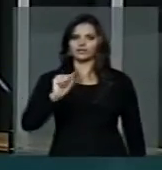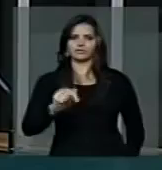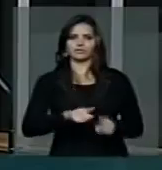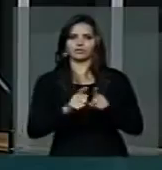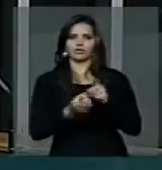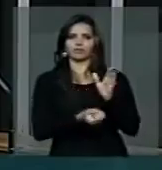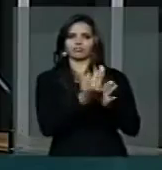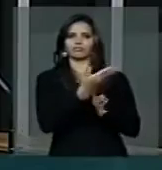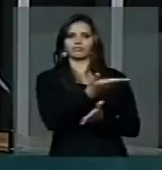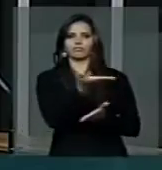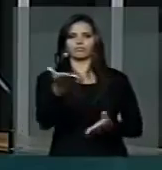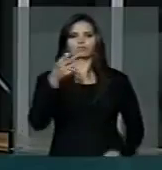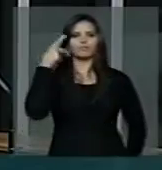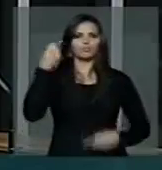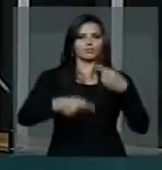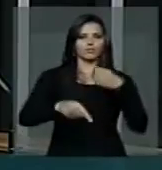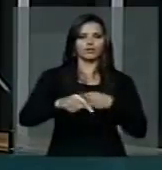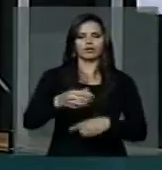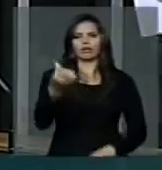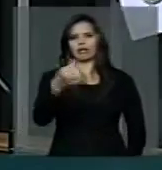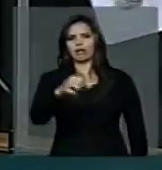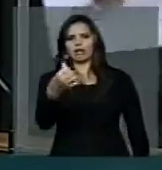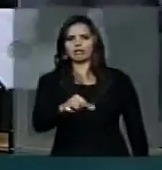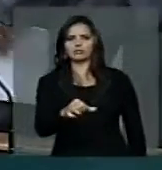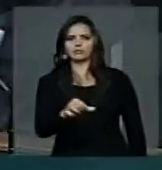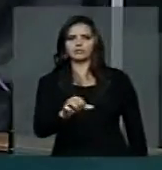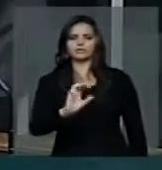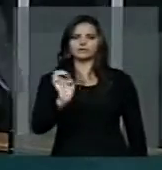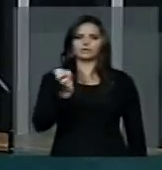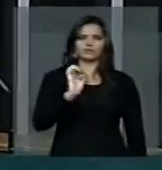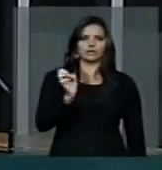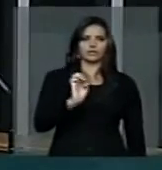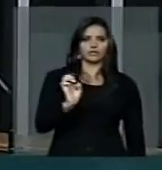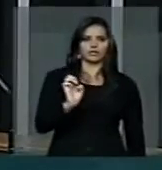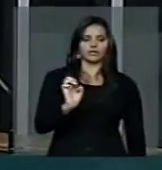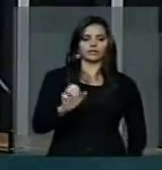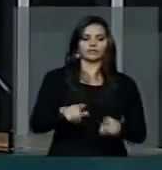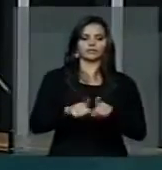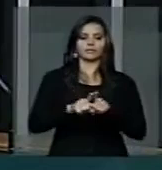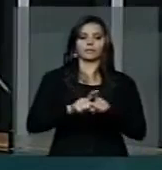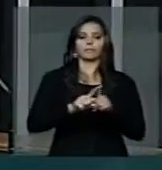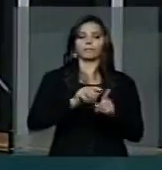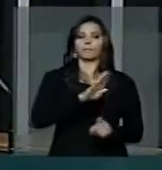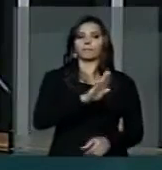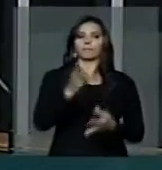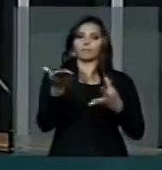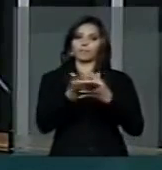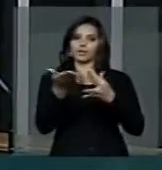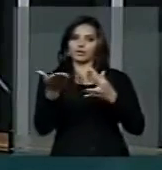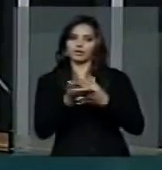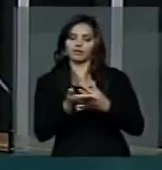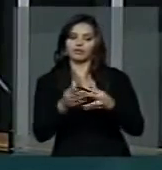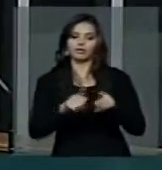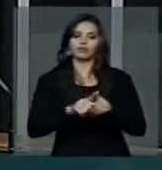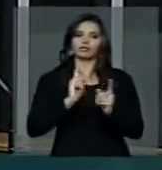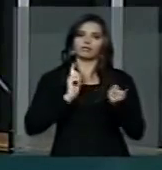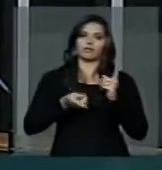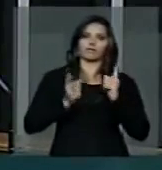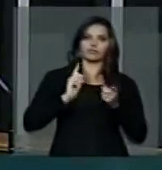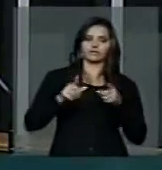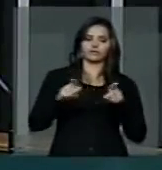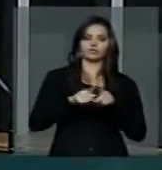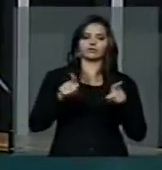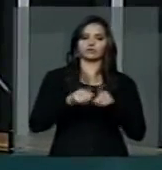movimentos políticos de lésbicas, gays, bissexuais, travestis e transexuais, as lutas das primeiras mulheres que chegaram